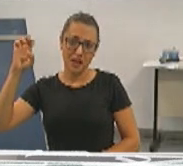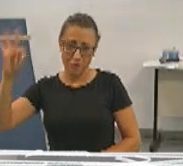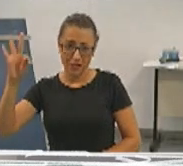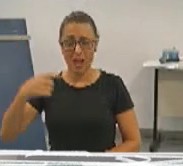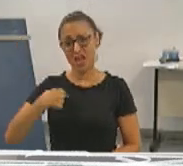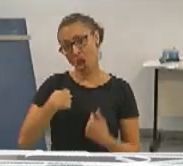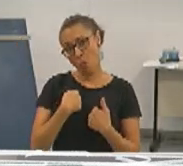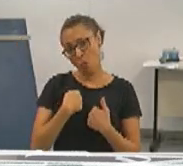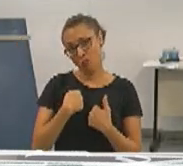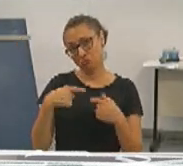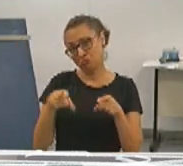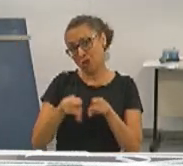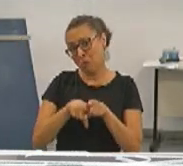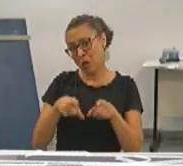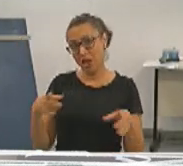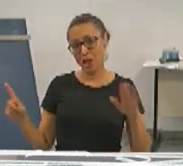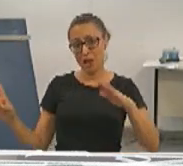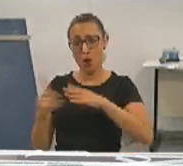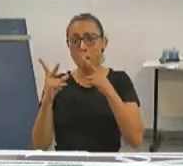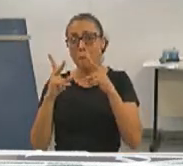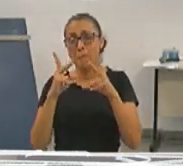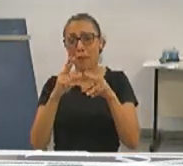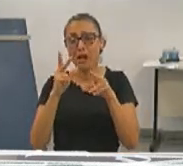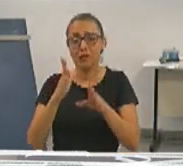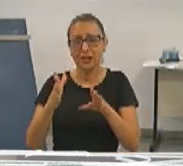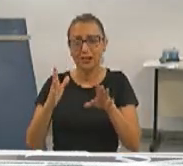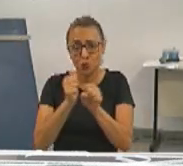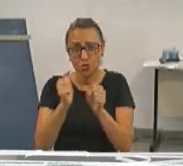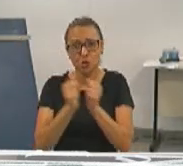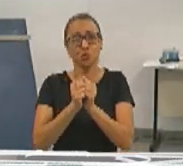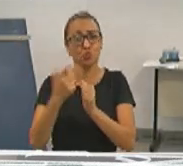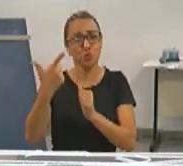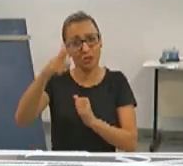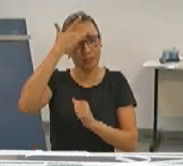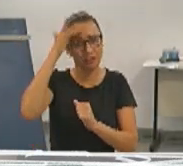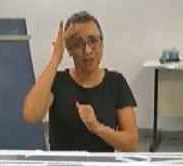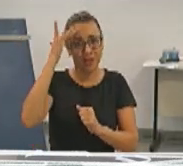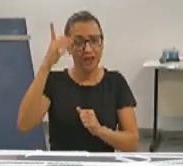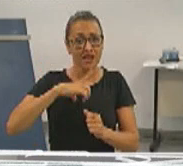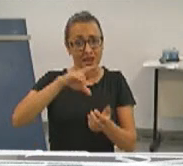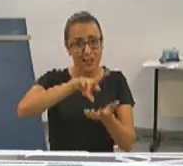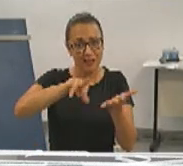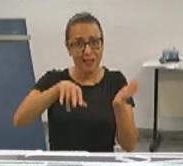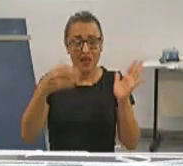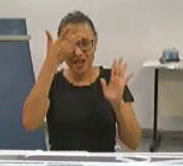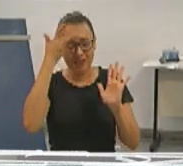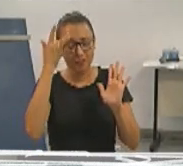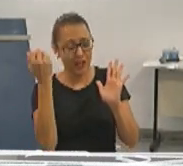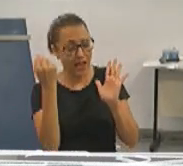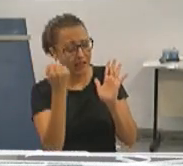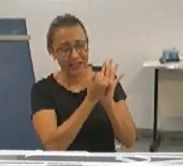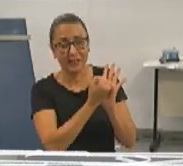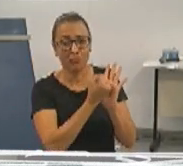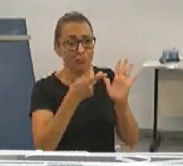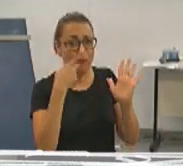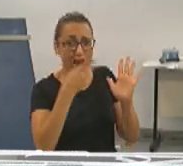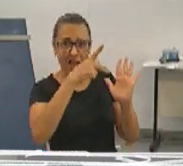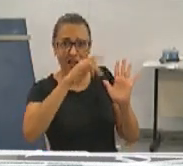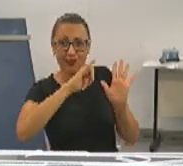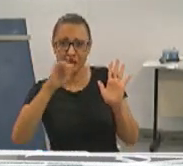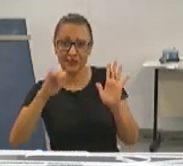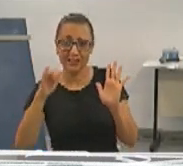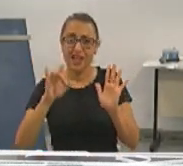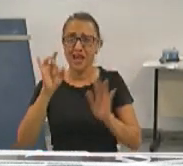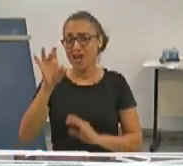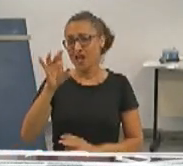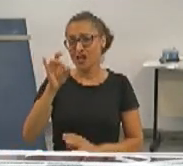uma dessas pessoas, né? Eu acredito muito assim que esses estigmas que são colocados aí nada mais são do que uma forma